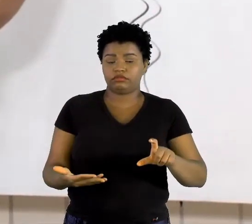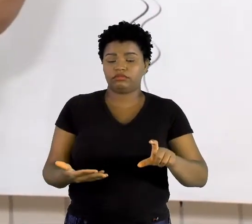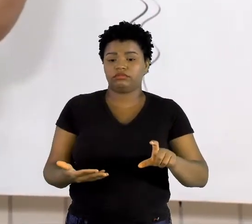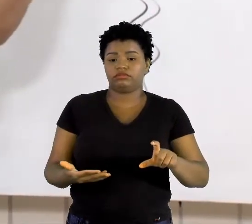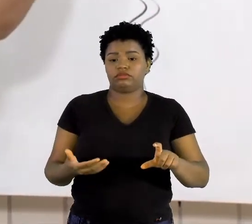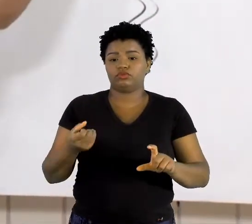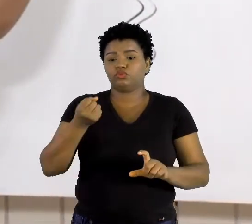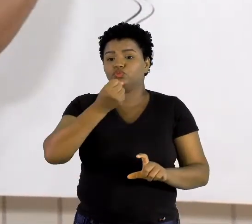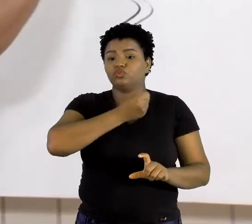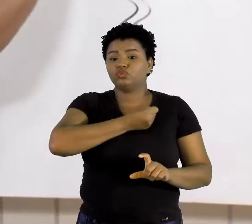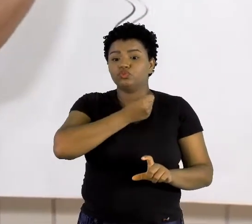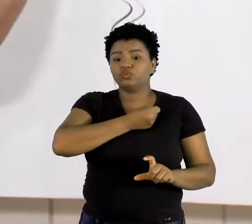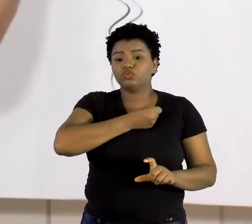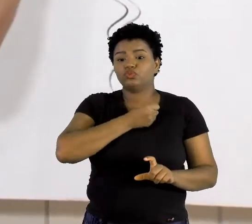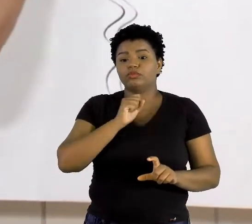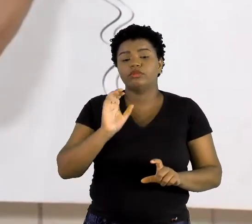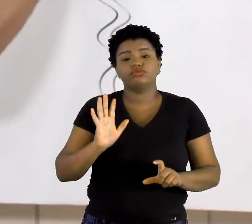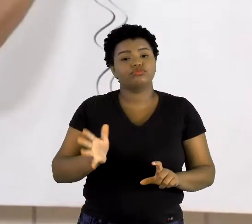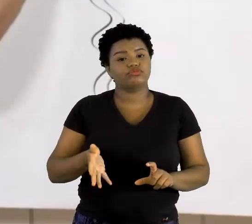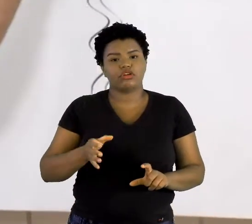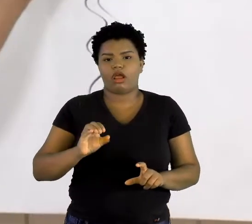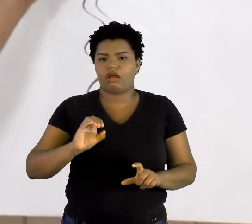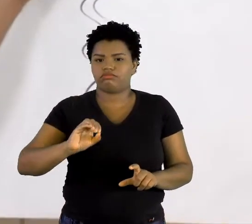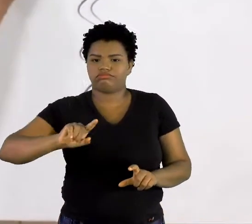os números decimais.